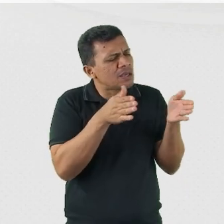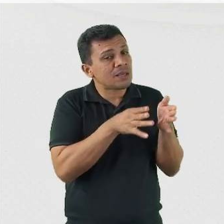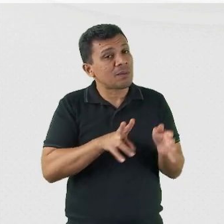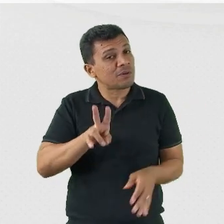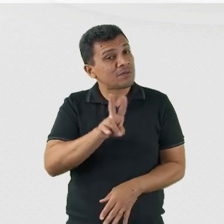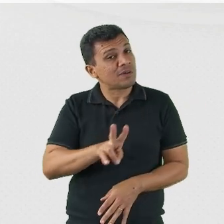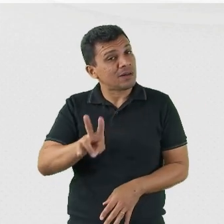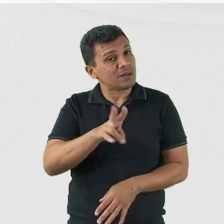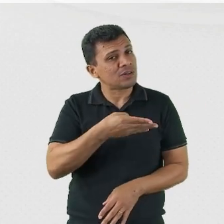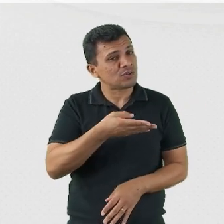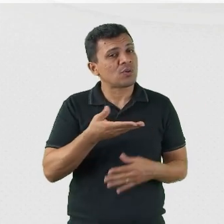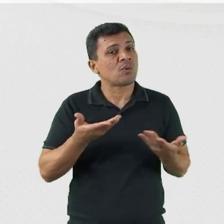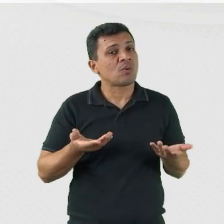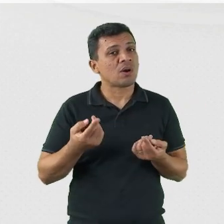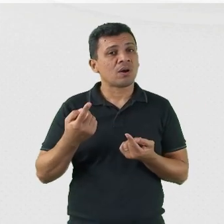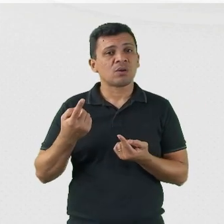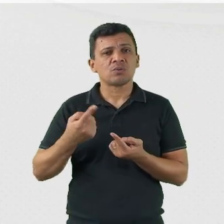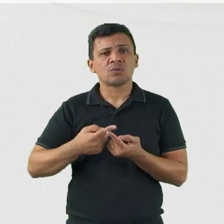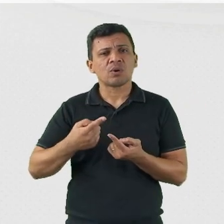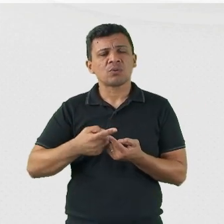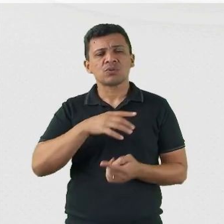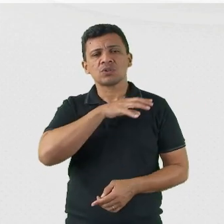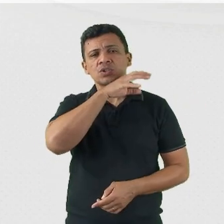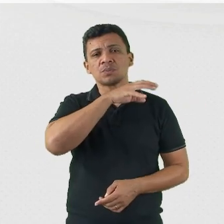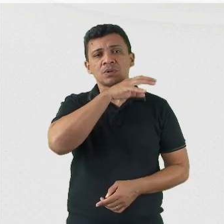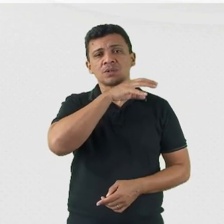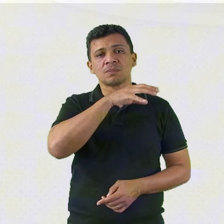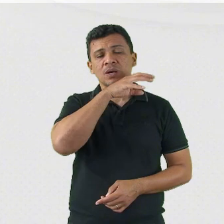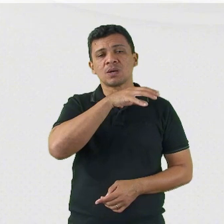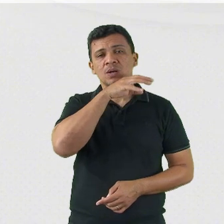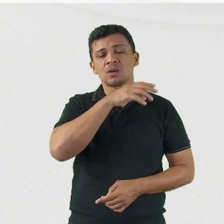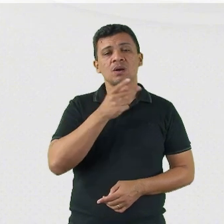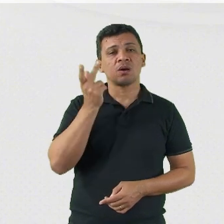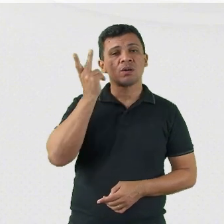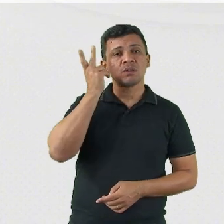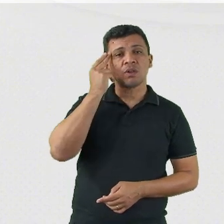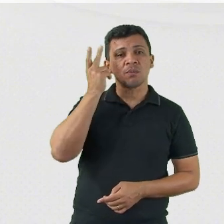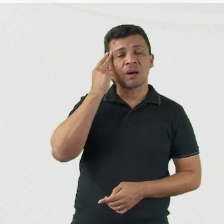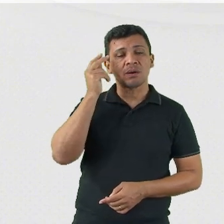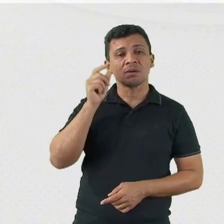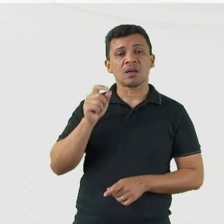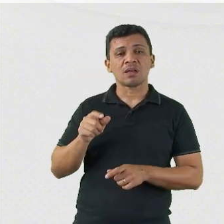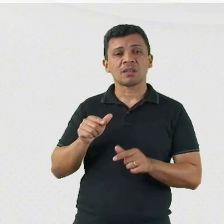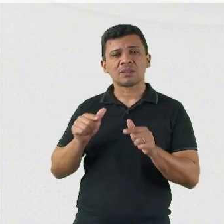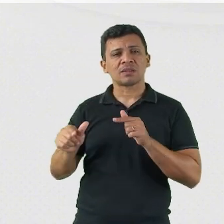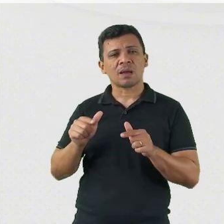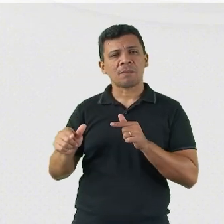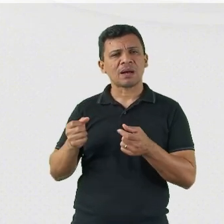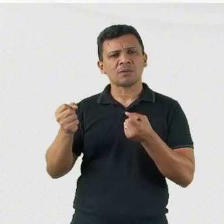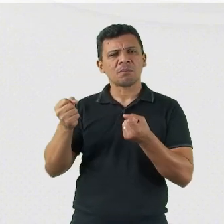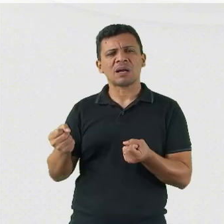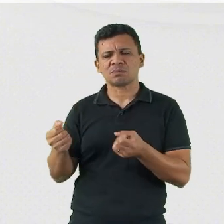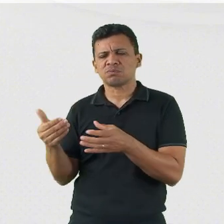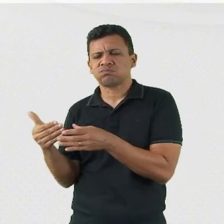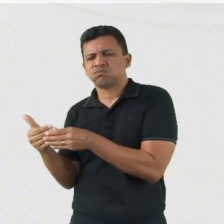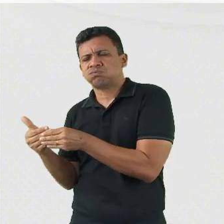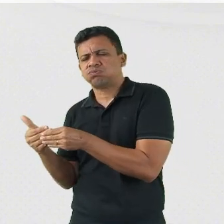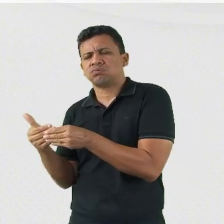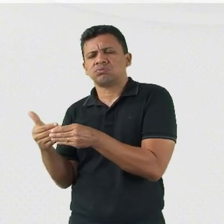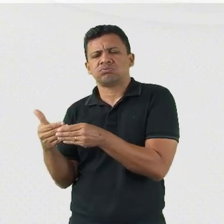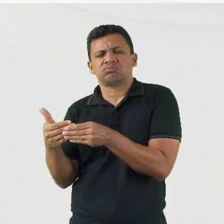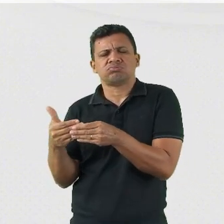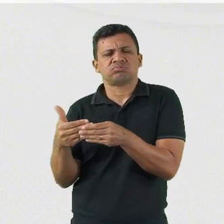vilarejos? Qual o tipo de animal é comumente usado para fazer aquele trabalho mais pesado, tanto na